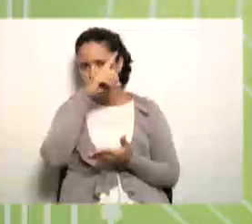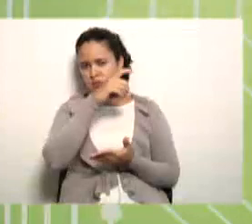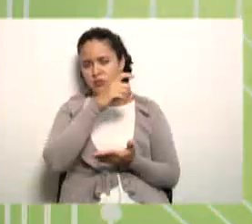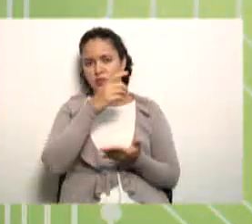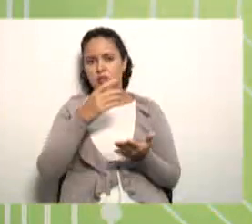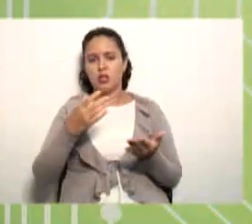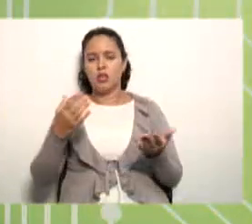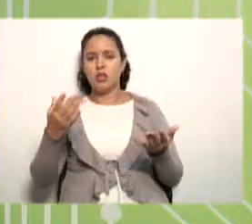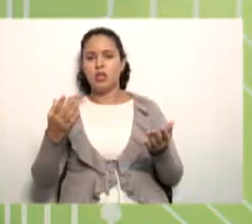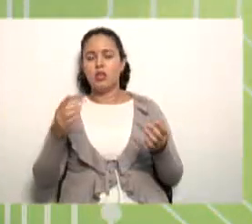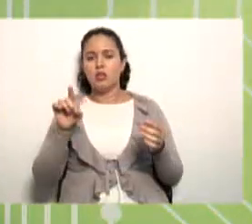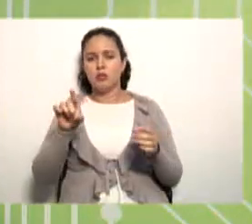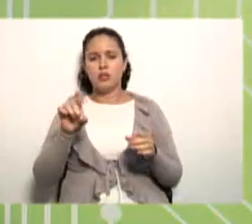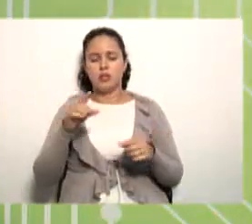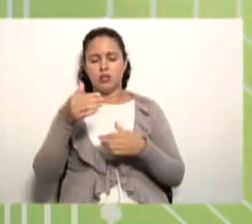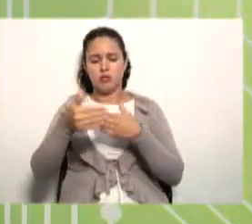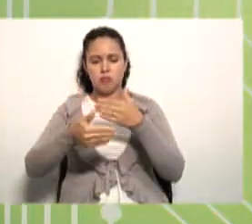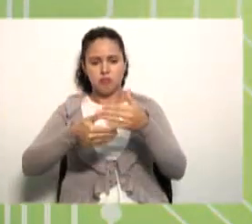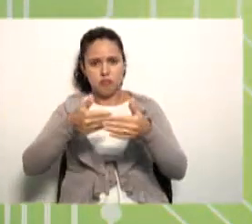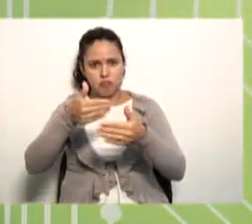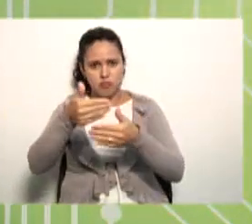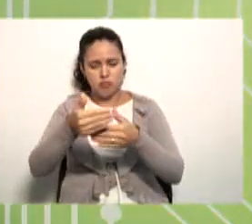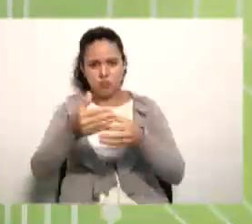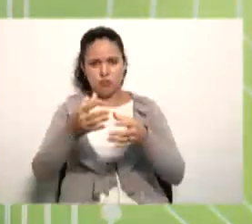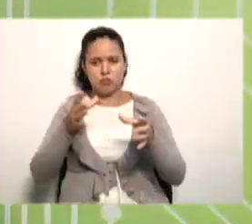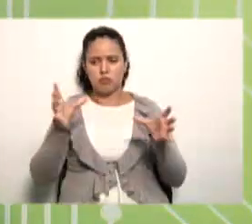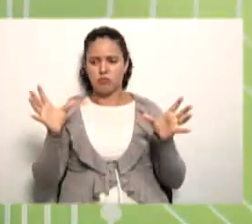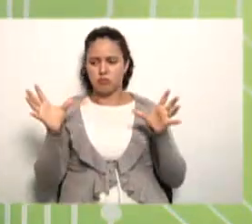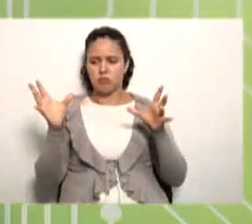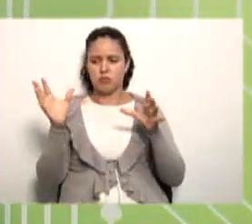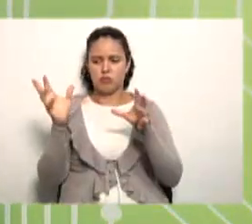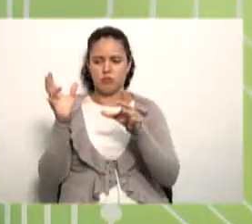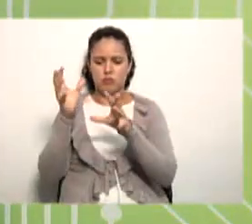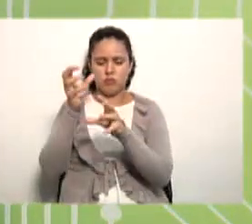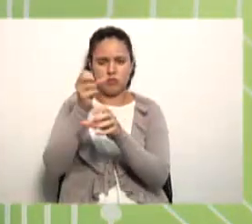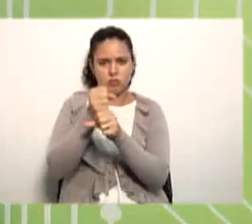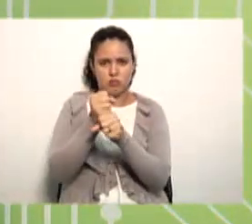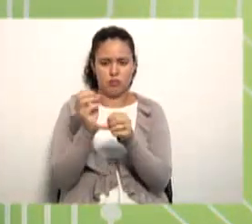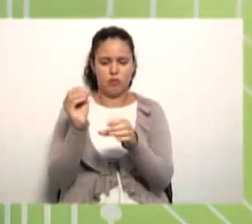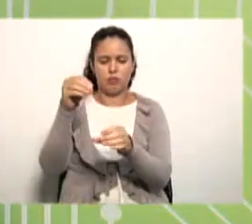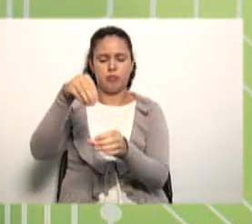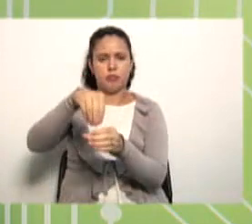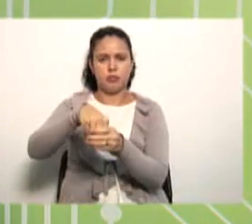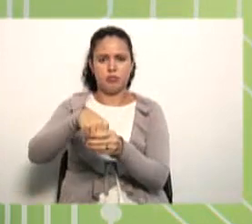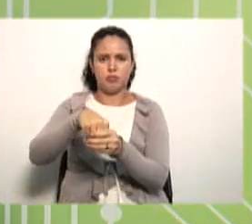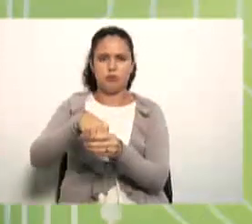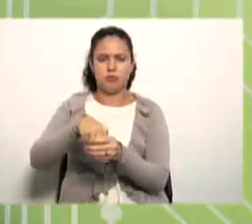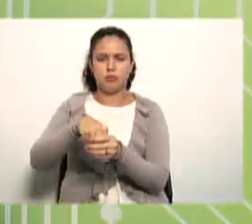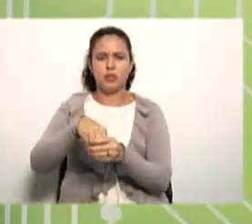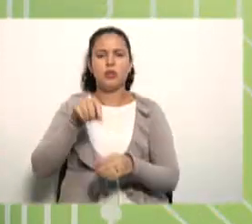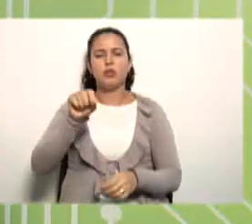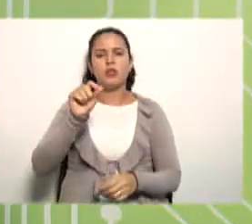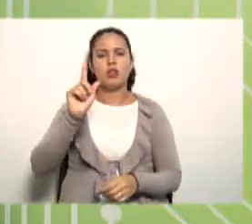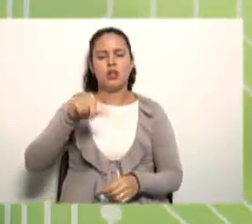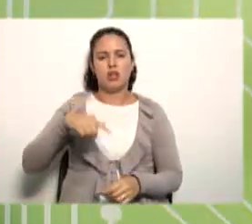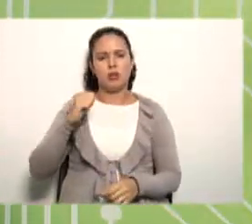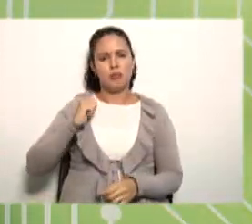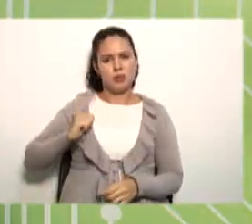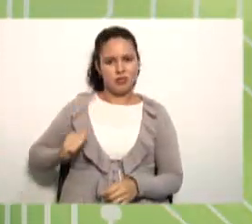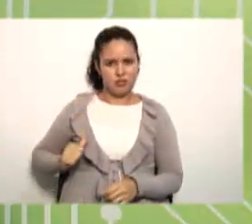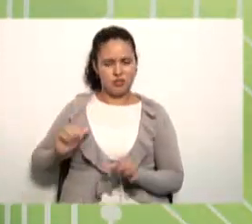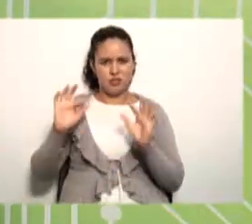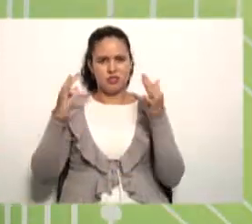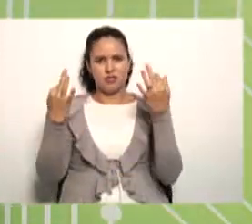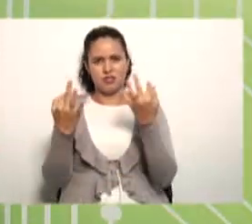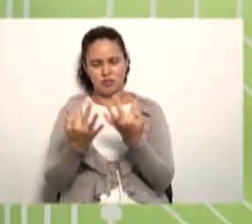programas, cria um único programa, aumenta o seu valor, você vai criar aí um programa que vai ter muito mais incentivo para as pessoas terem acesso.